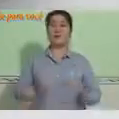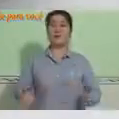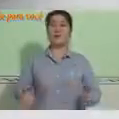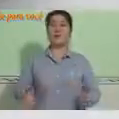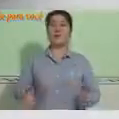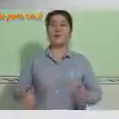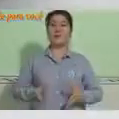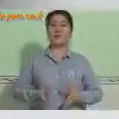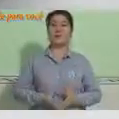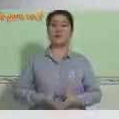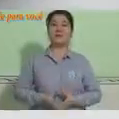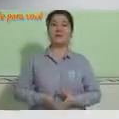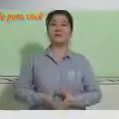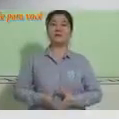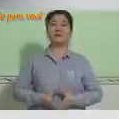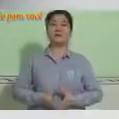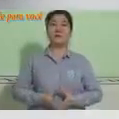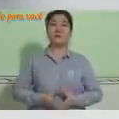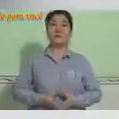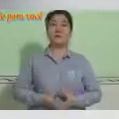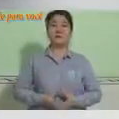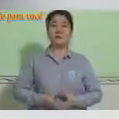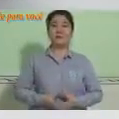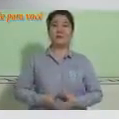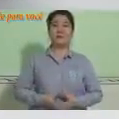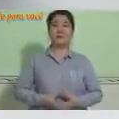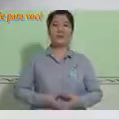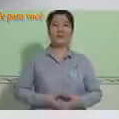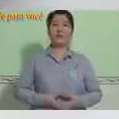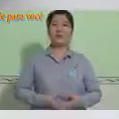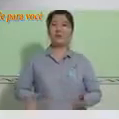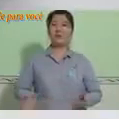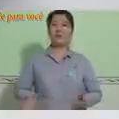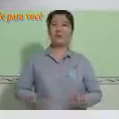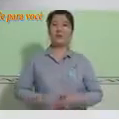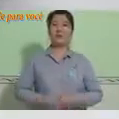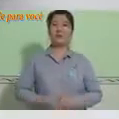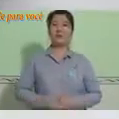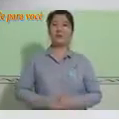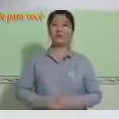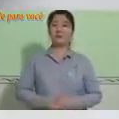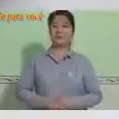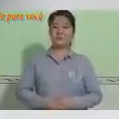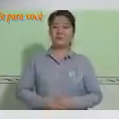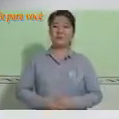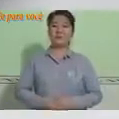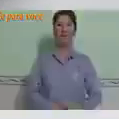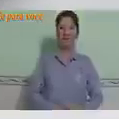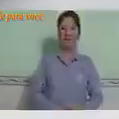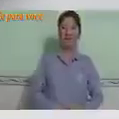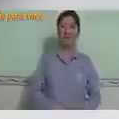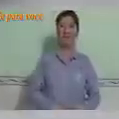Além disso, vírgula, a alimentação deve ser como alimentos leves, vírgula, de fácil digestão e com muitos líquidos, vírgula, como